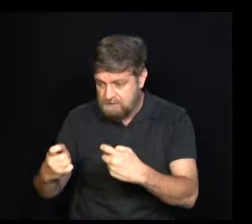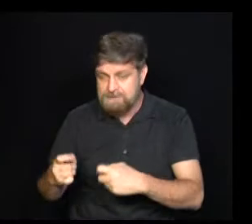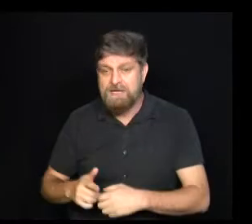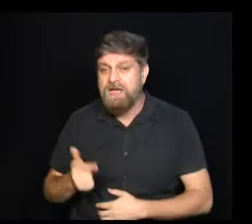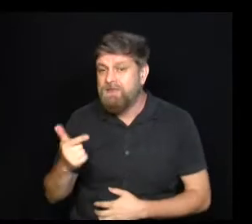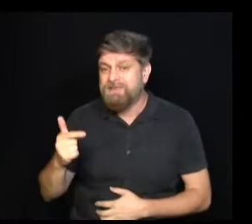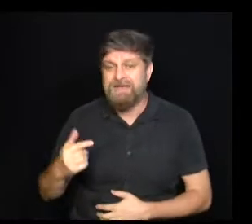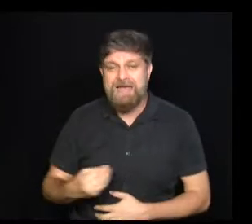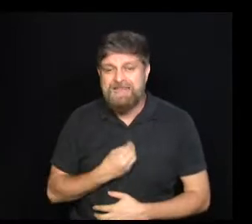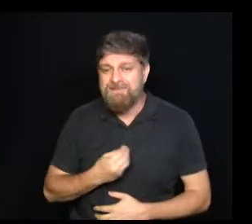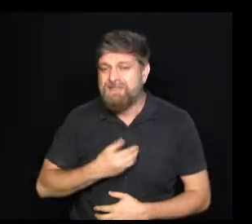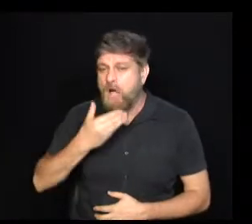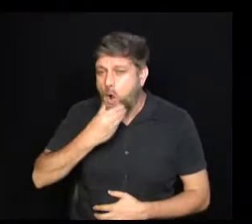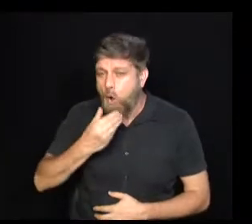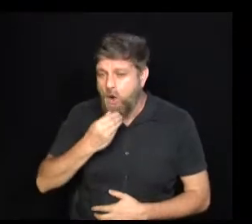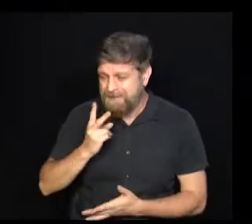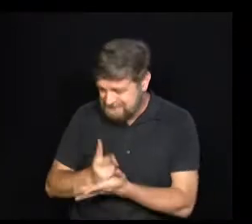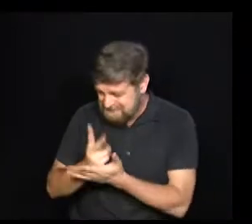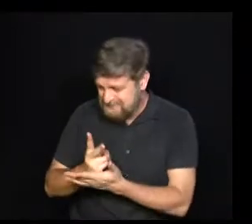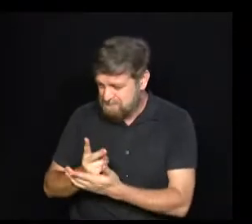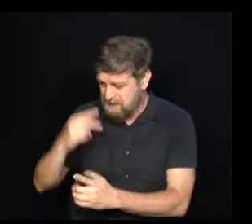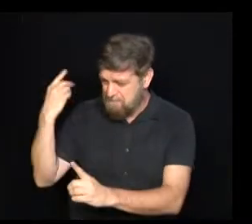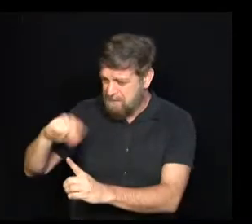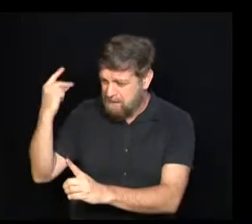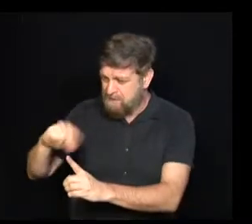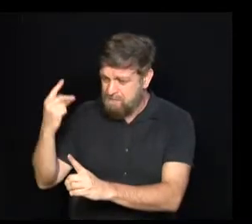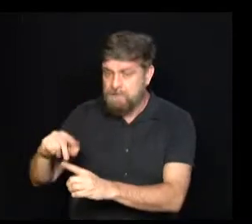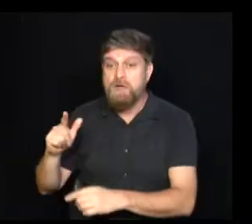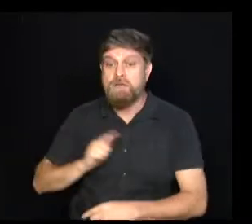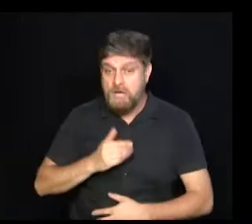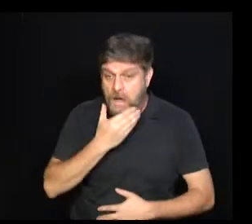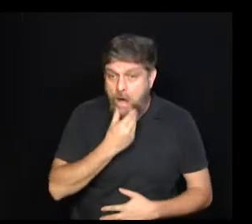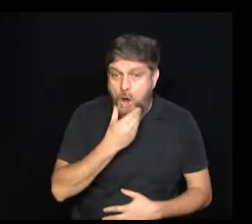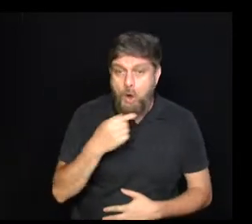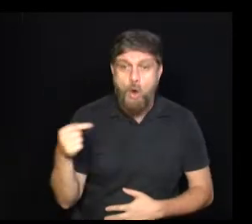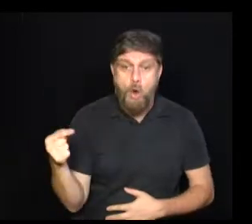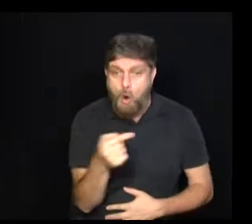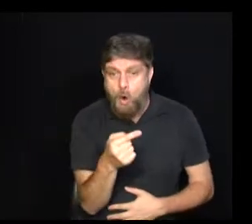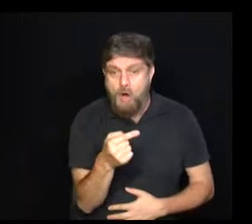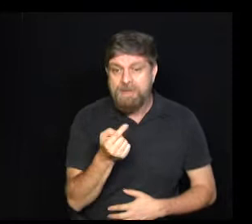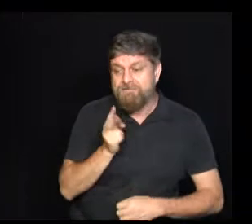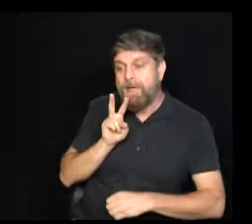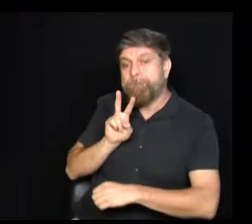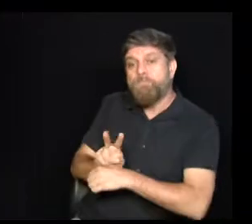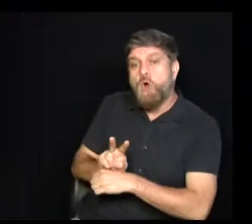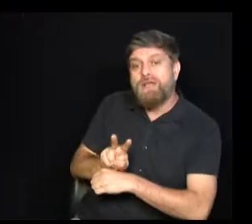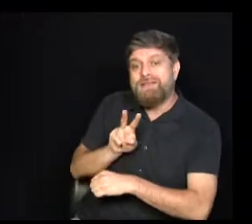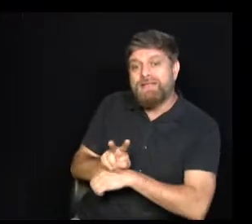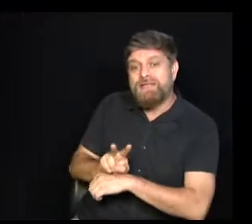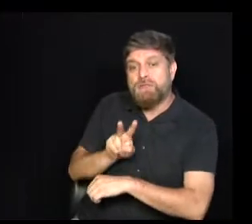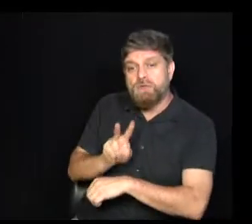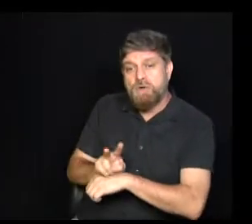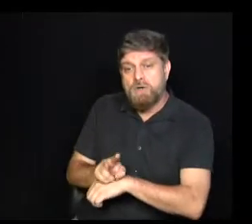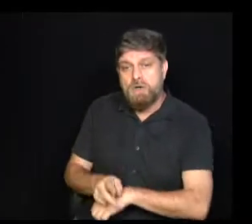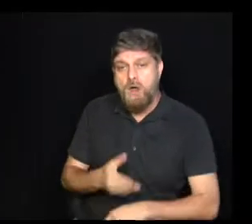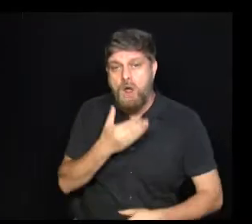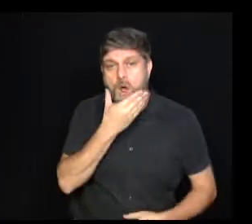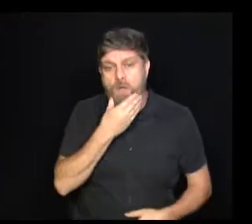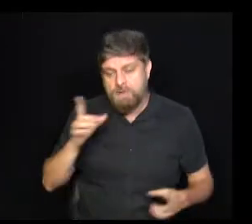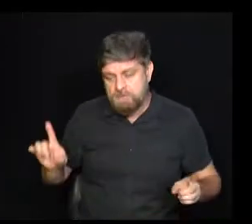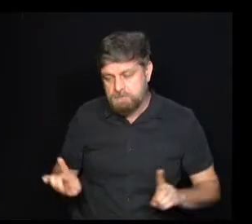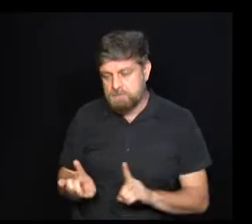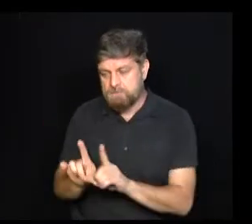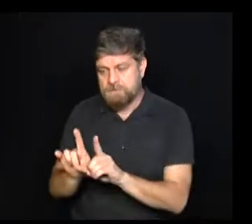vida dela só homens agressores, mas que ela terá também homens que serão protetores, homens que estarão ali para fazer a